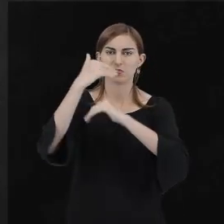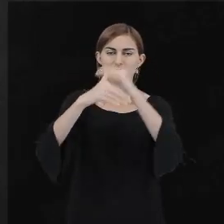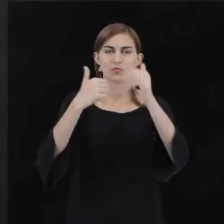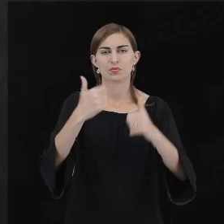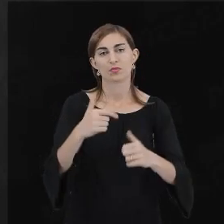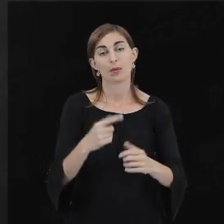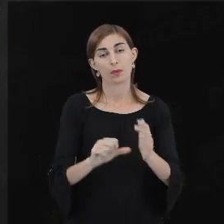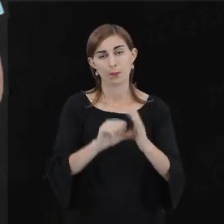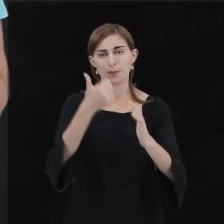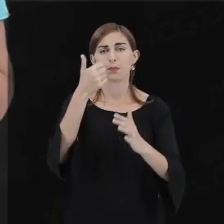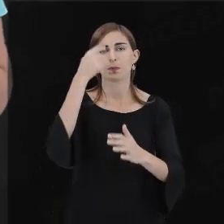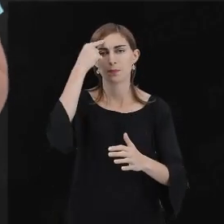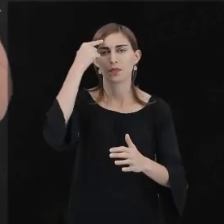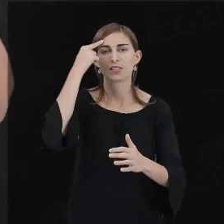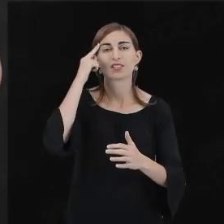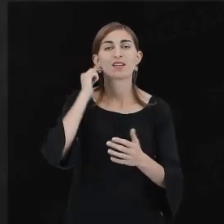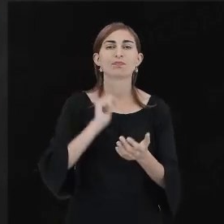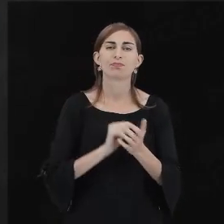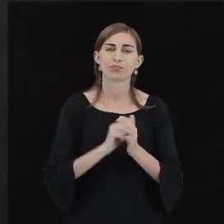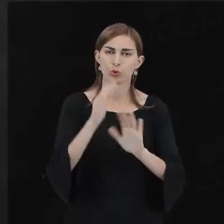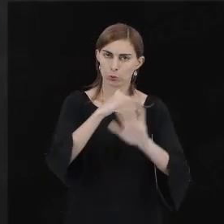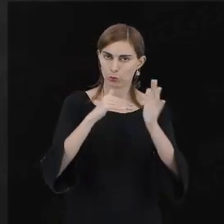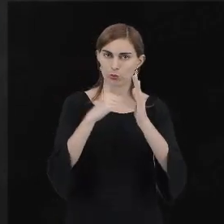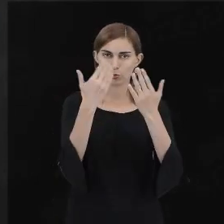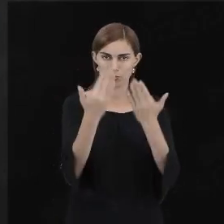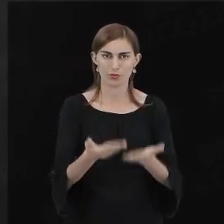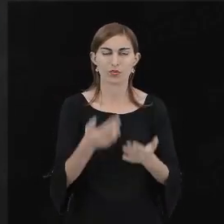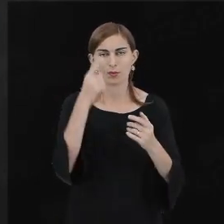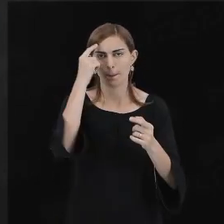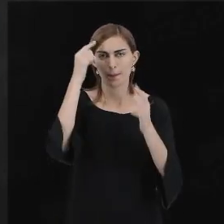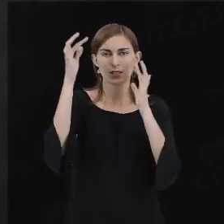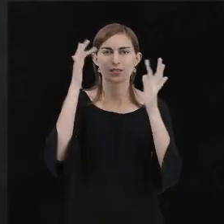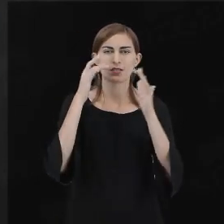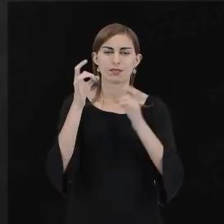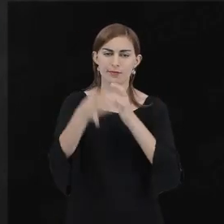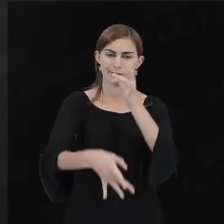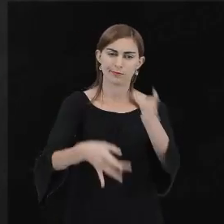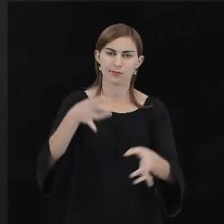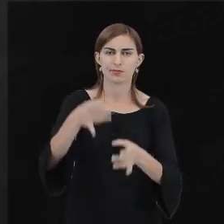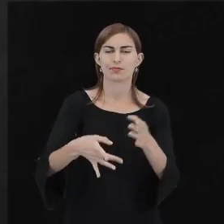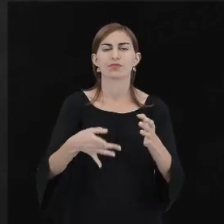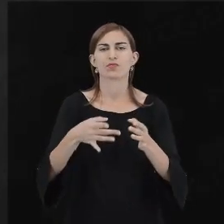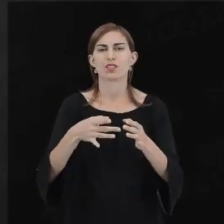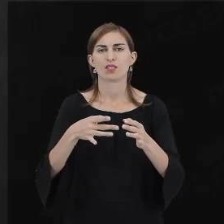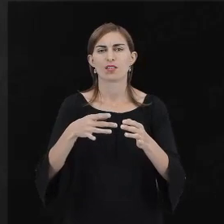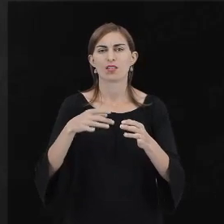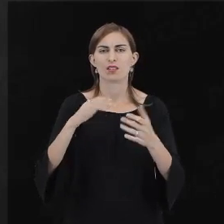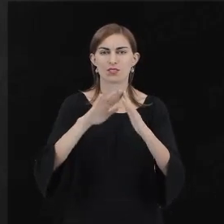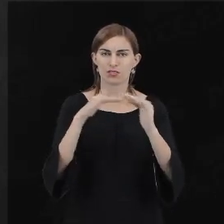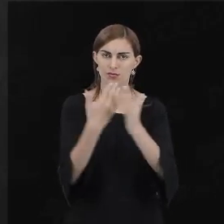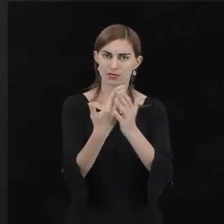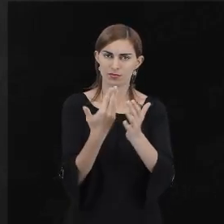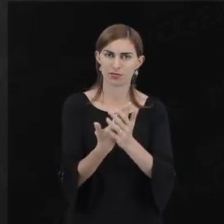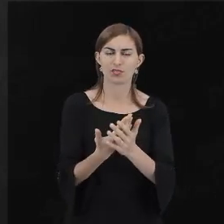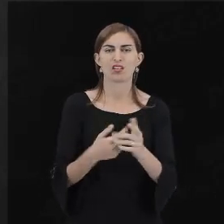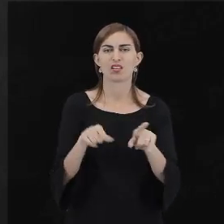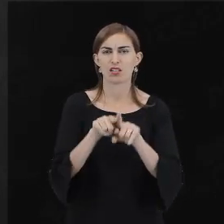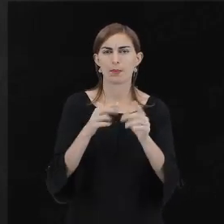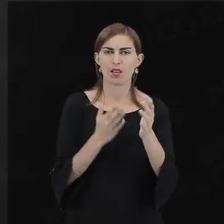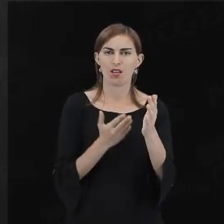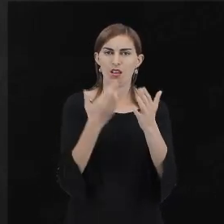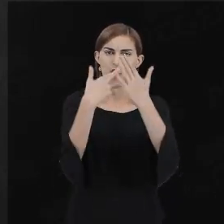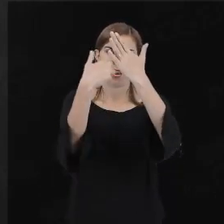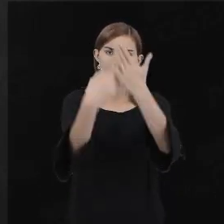gente pensar que essa configuração clássica de pensar que o abandono e a evasão escolar, o quantitativo de reprovações,